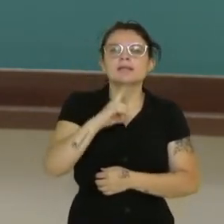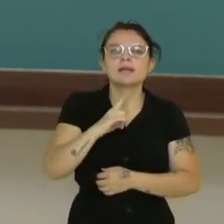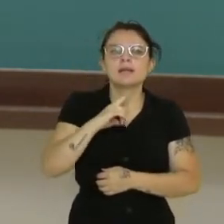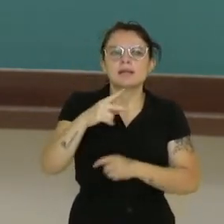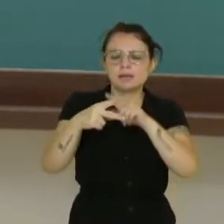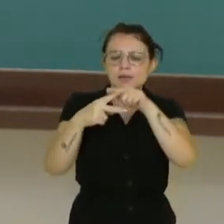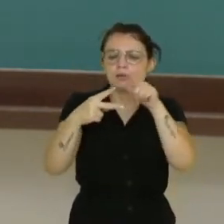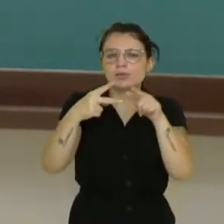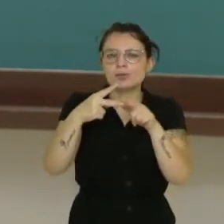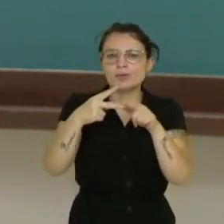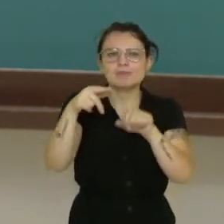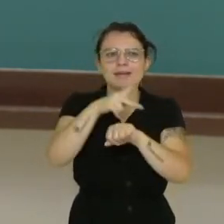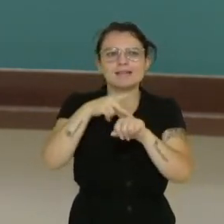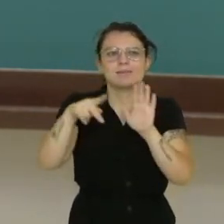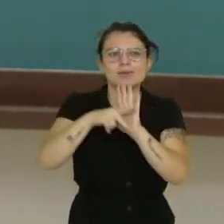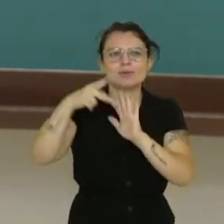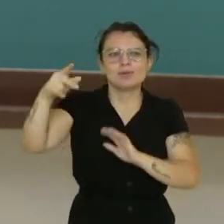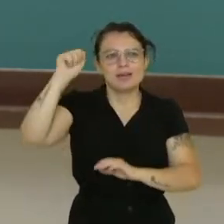insular são africanos.